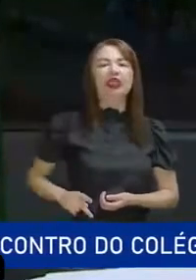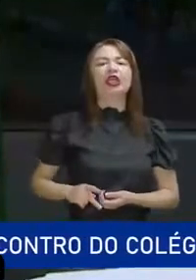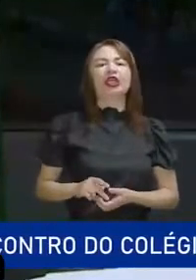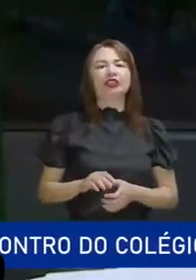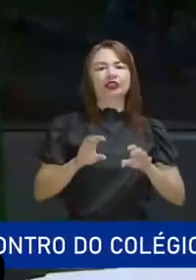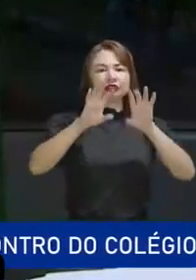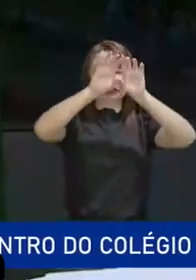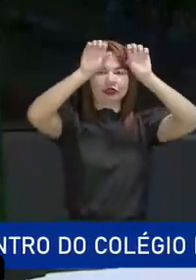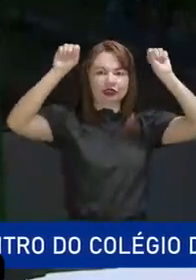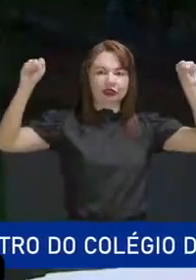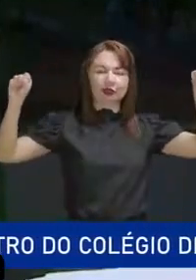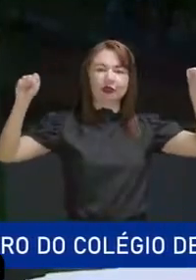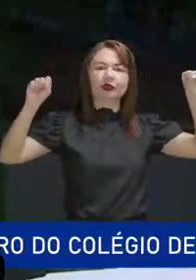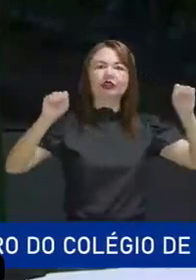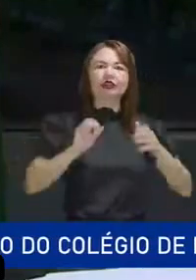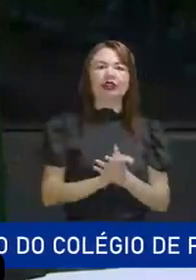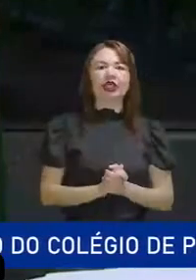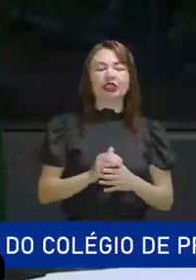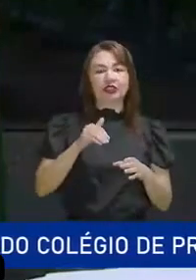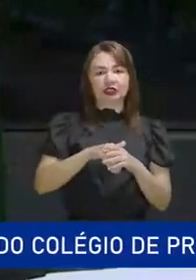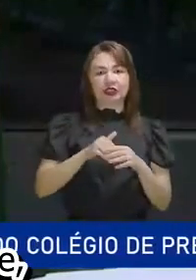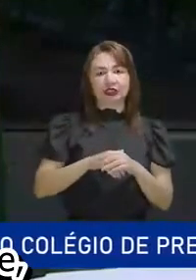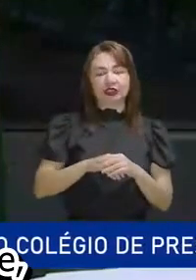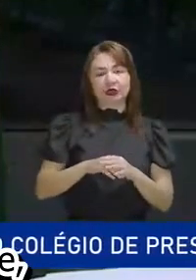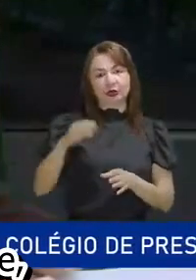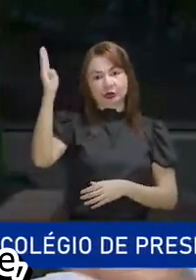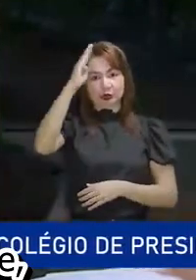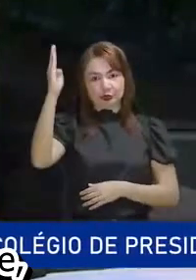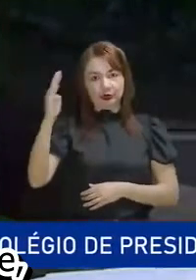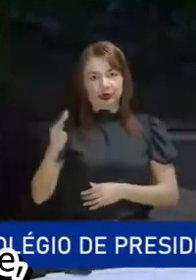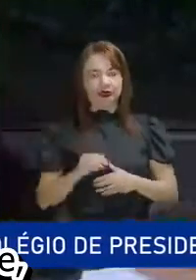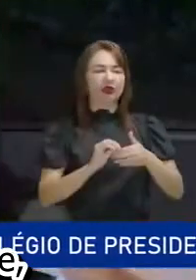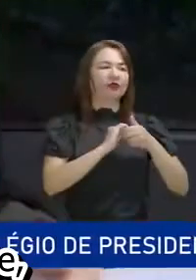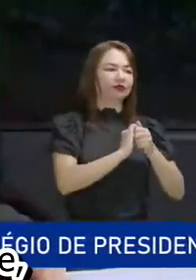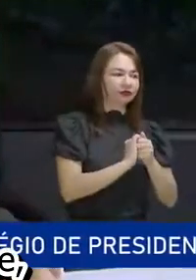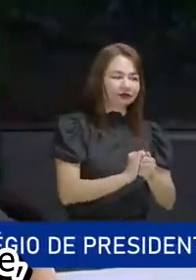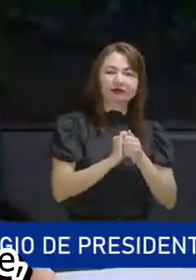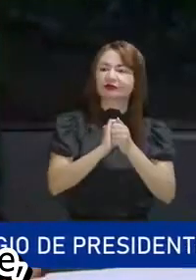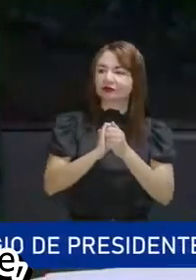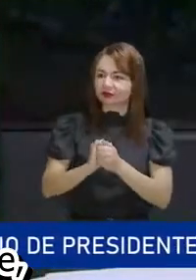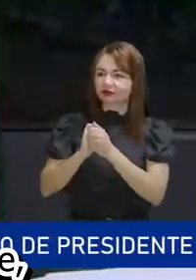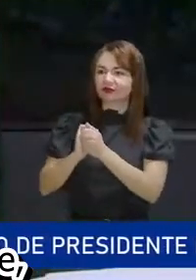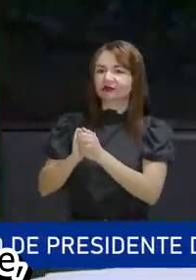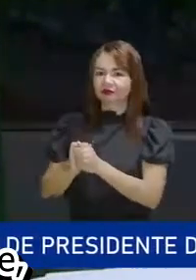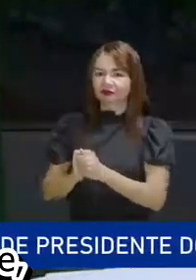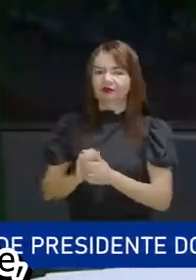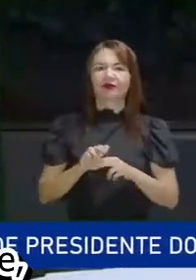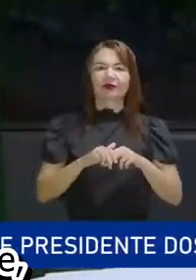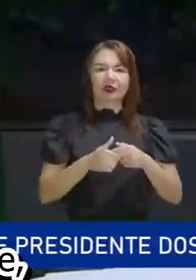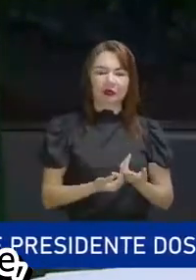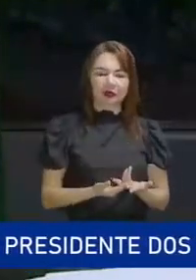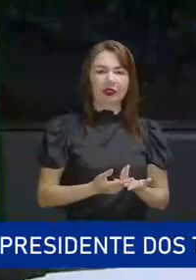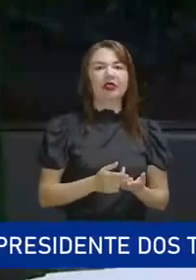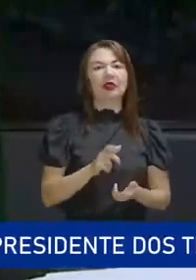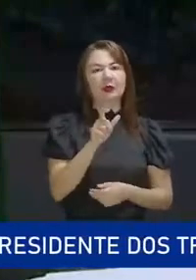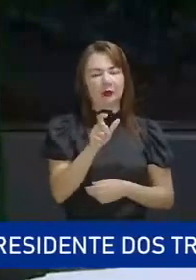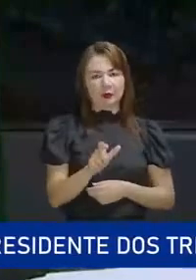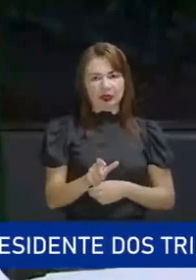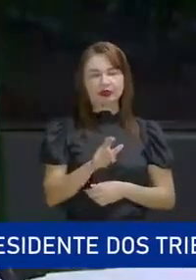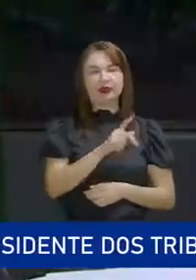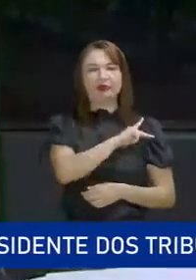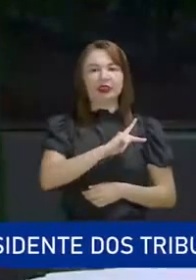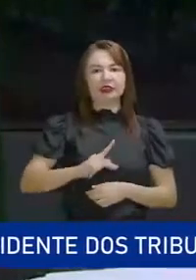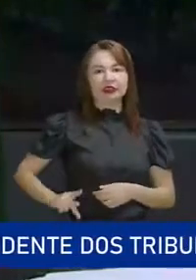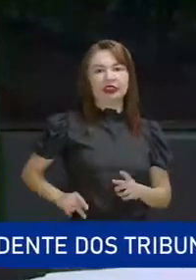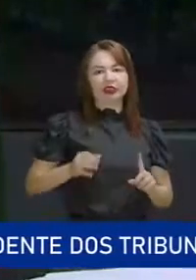do Brasil, cumprimento todos e cada um na pessoa do desembargador João Guilherme, presidente